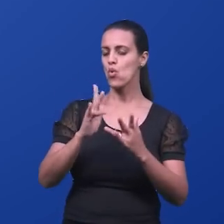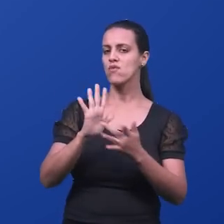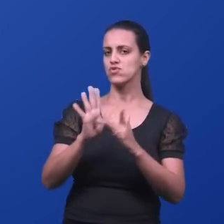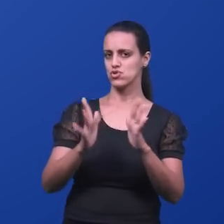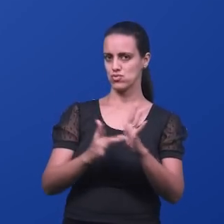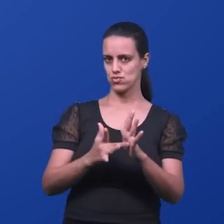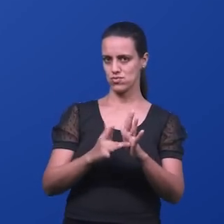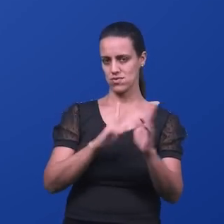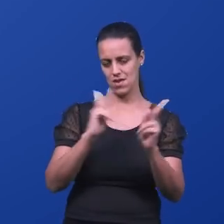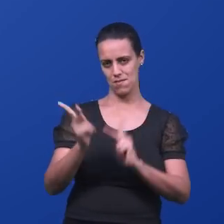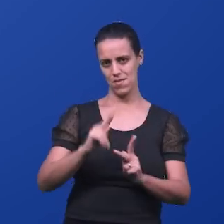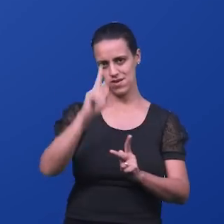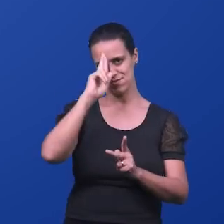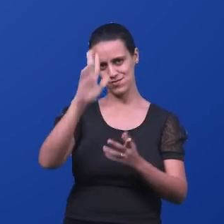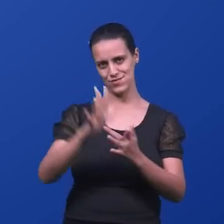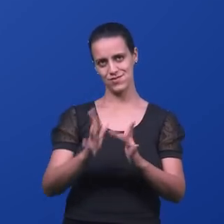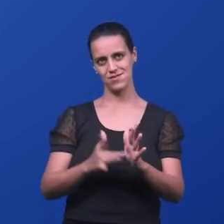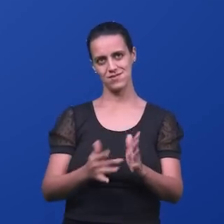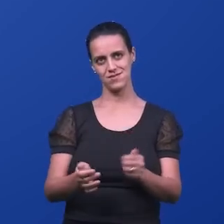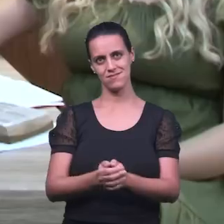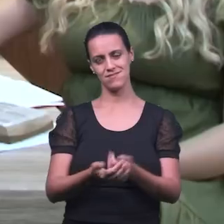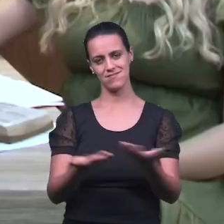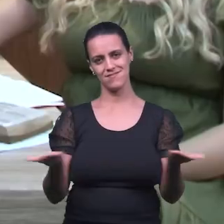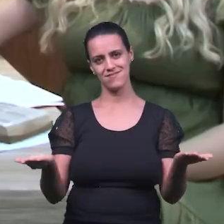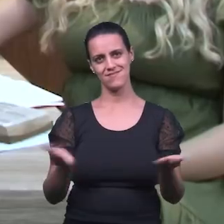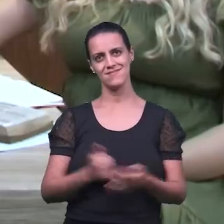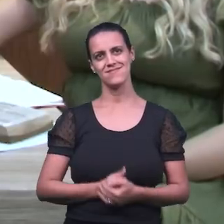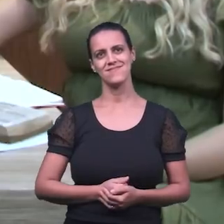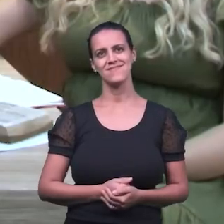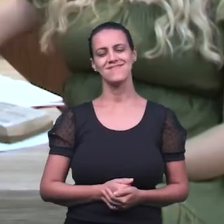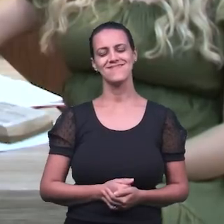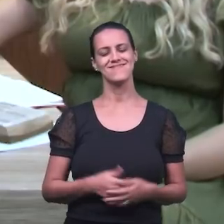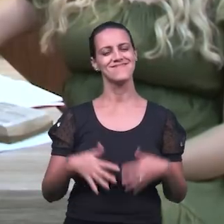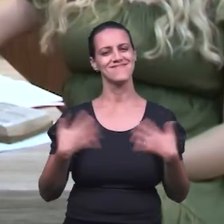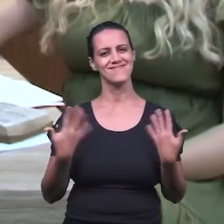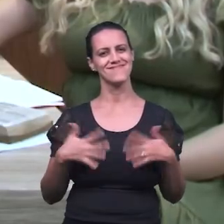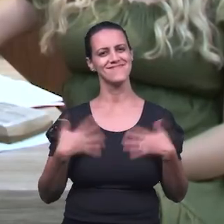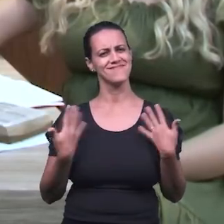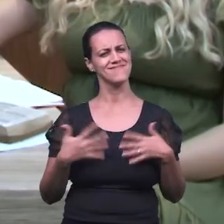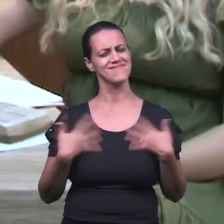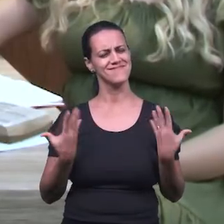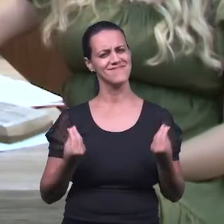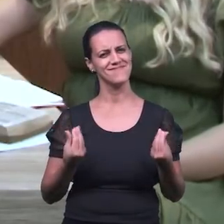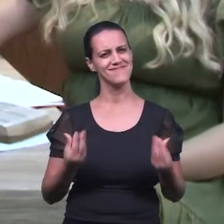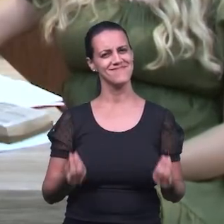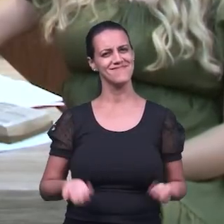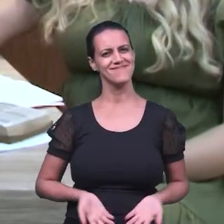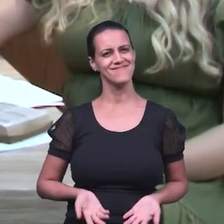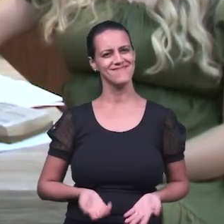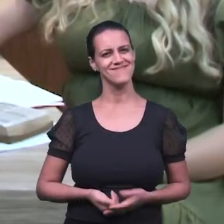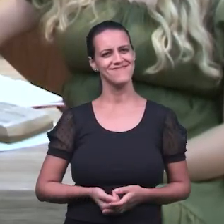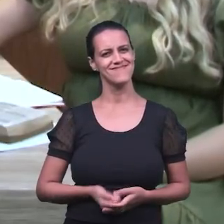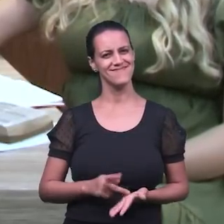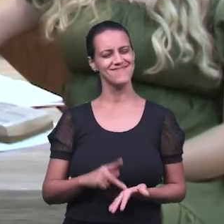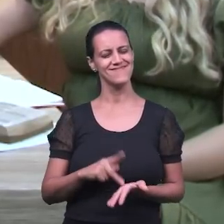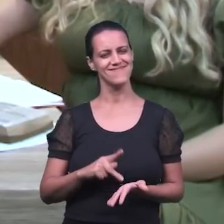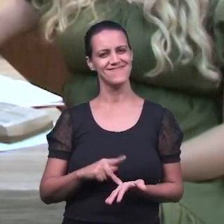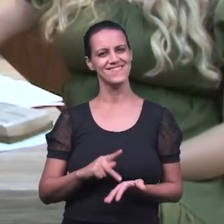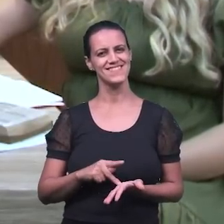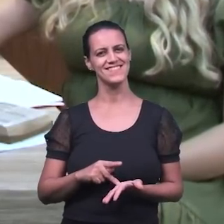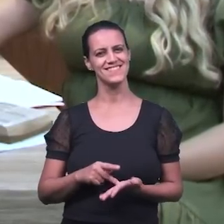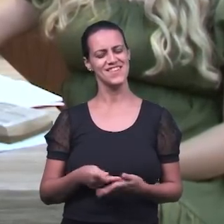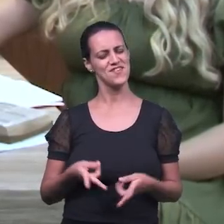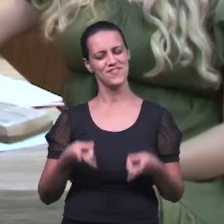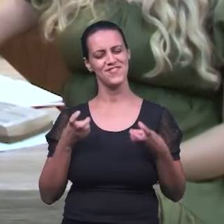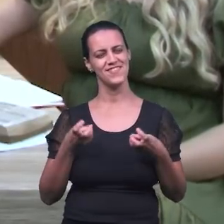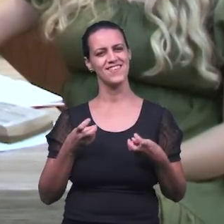Senhor Jesus. A paz do Senhor Jesus, irmãos. Meus irmãos, nós nos alegramos muito, não é verdade? Nos alegramos muito de ver essas